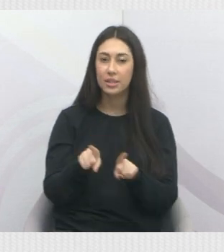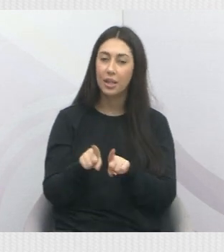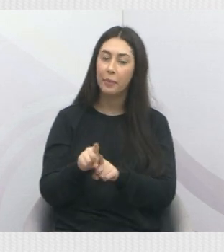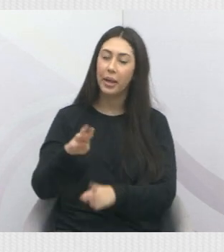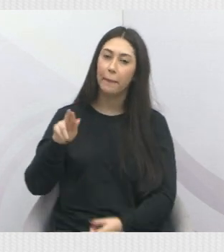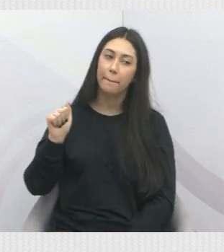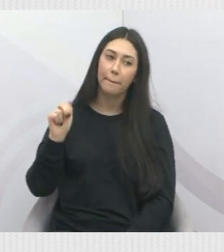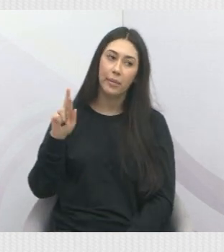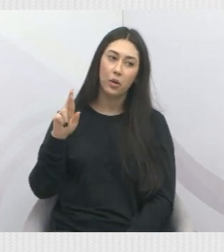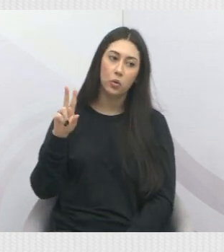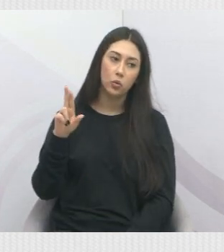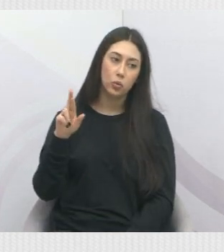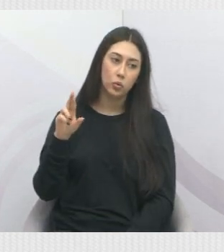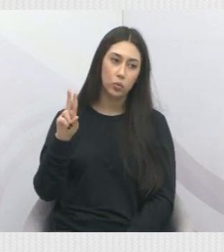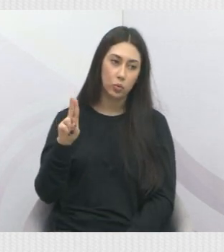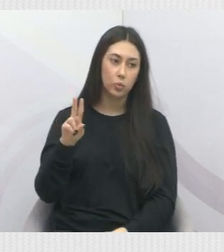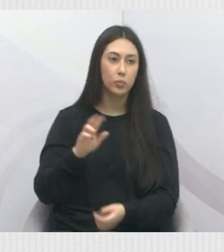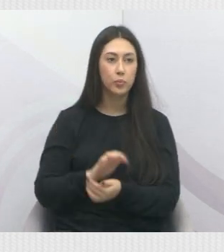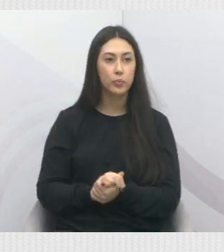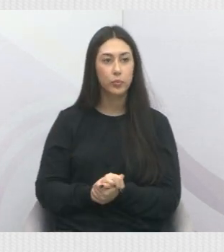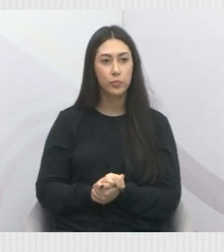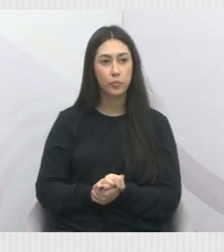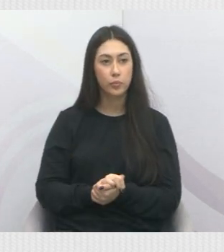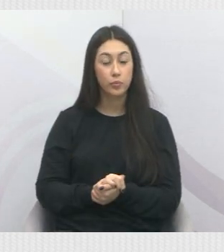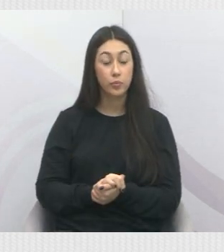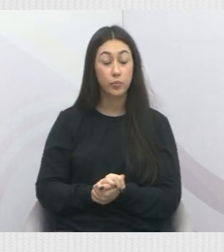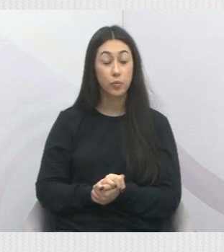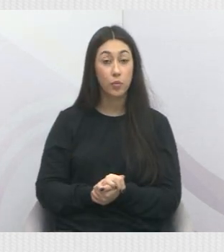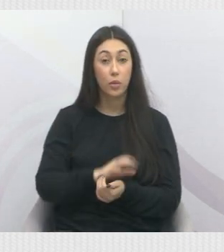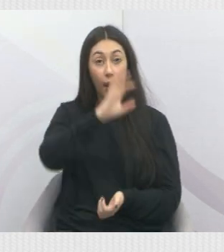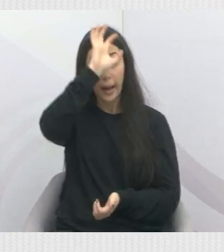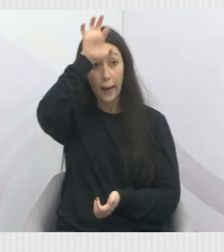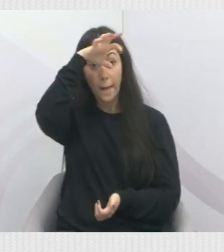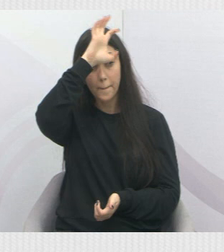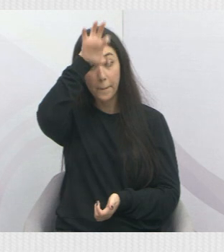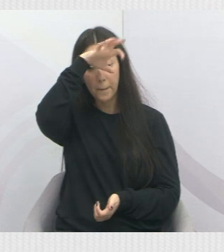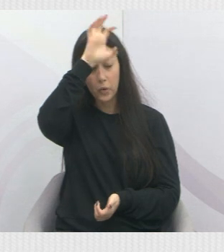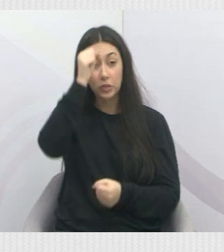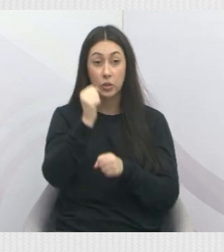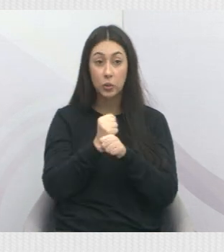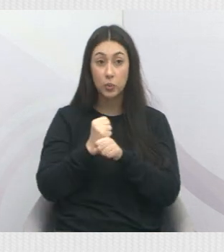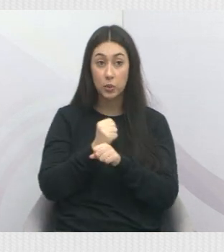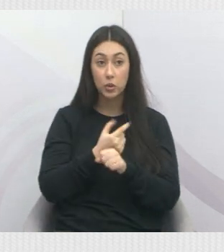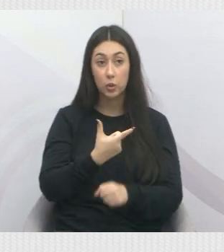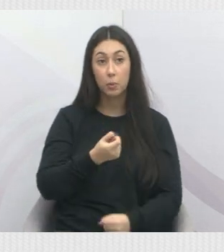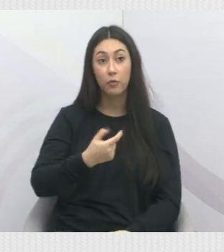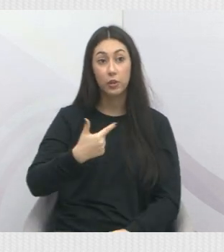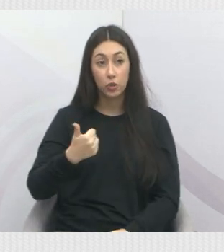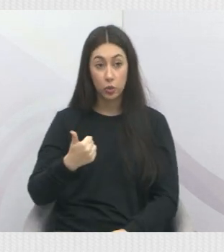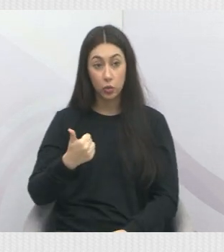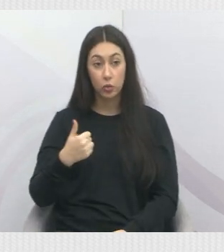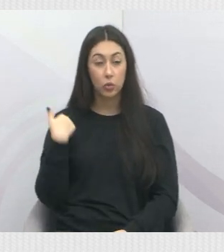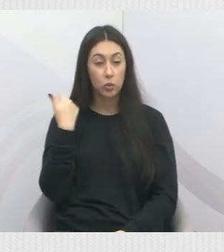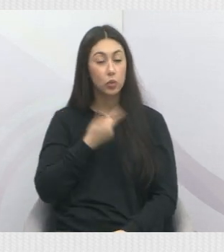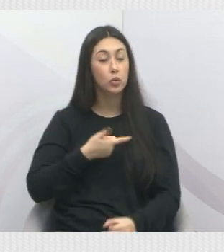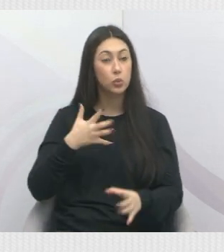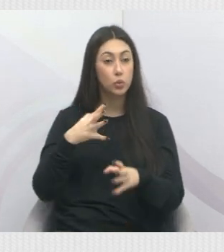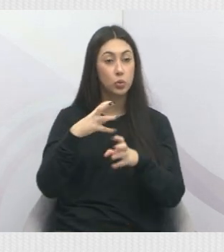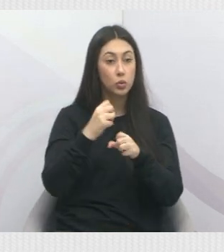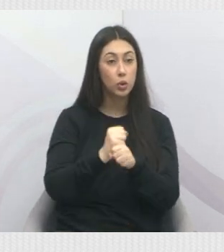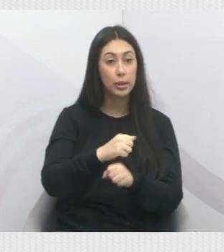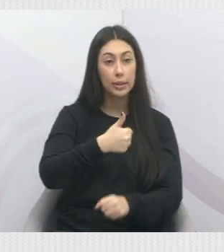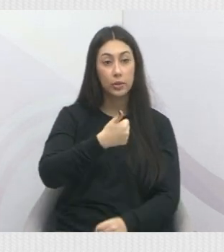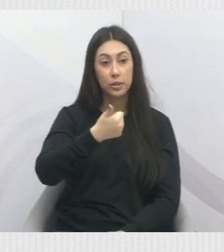Transporte ambulatorial 2021. Totalizamos o primeiro quadrimestre de 2021 com